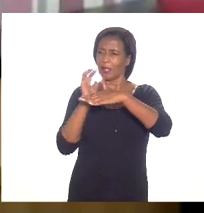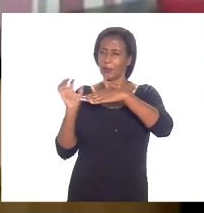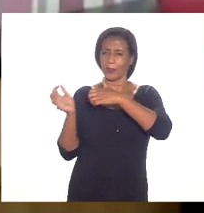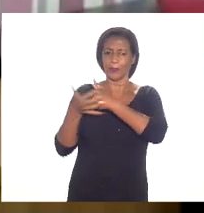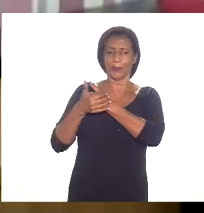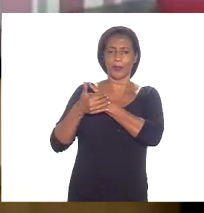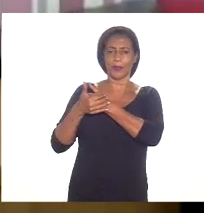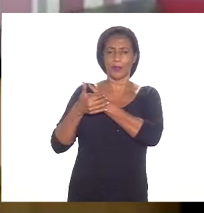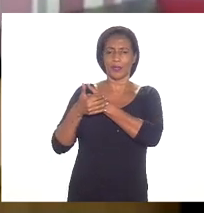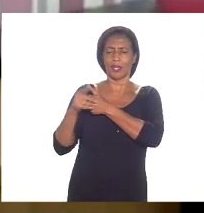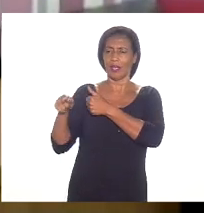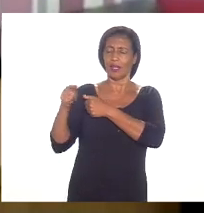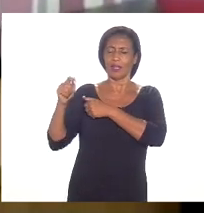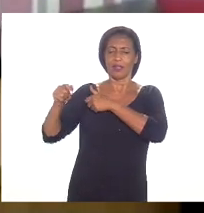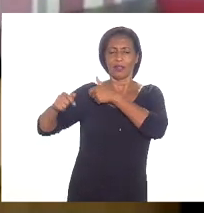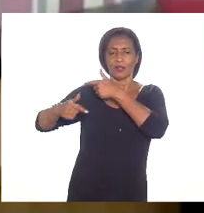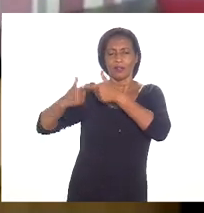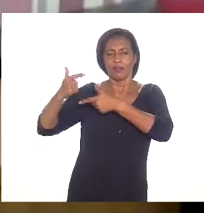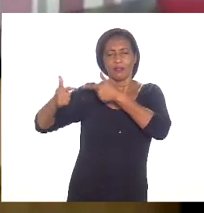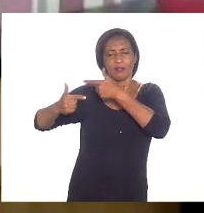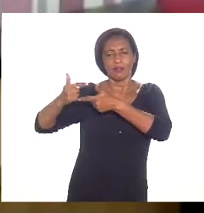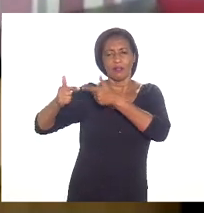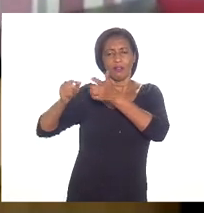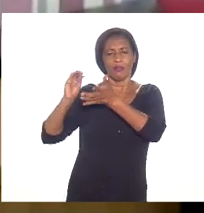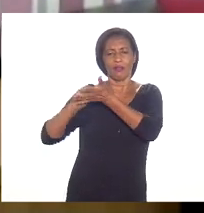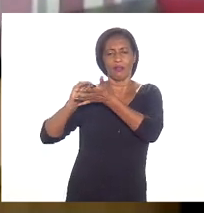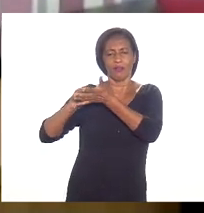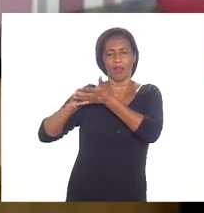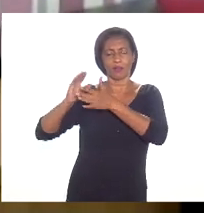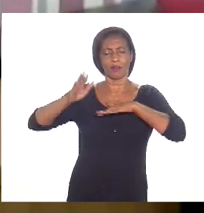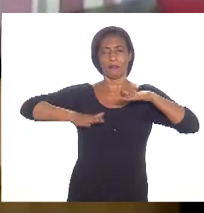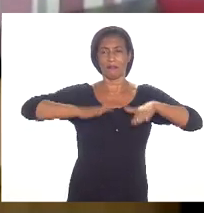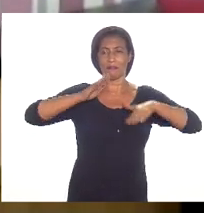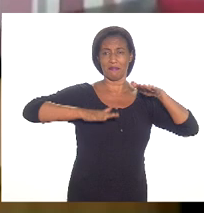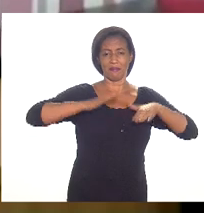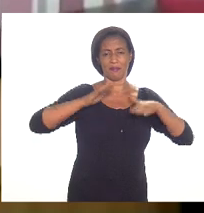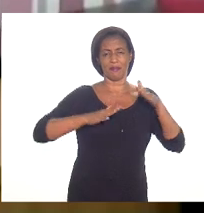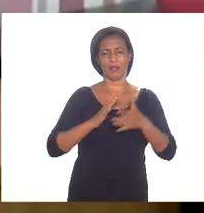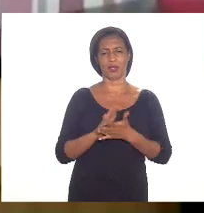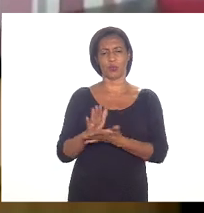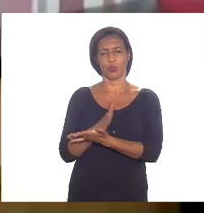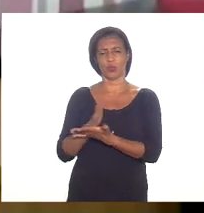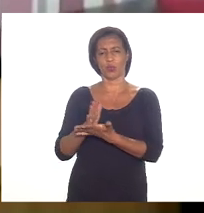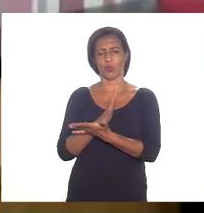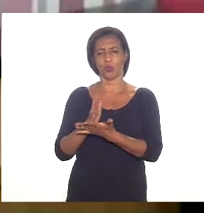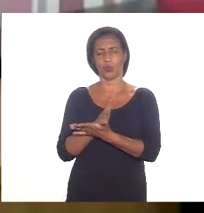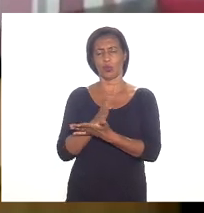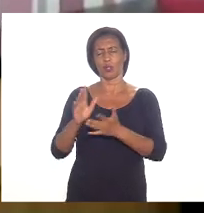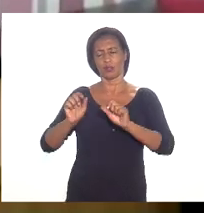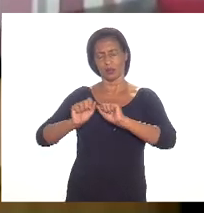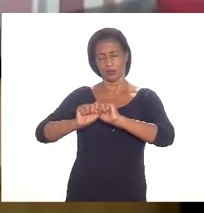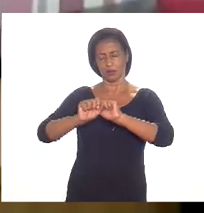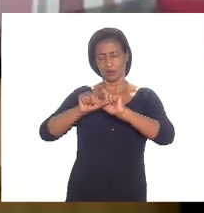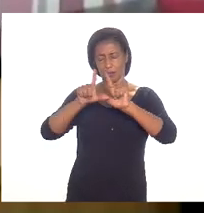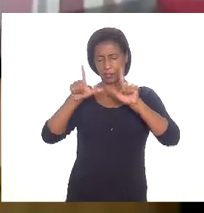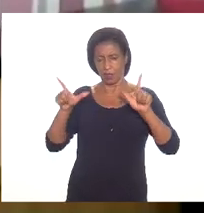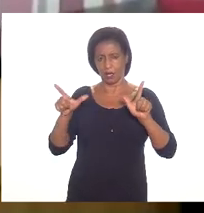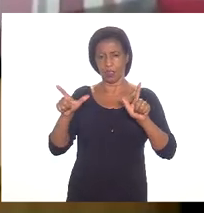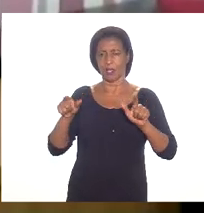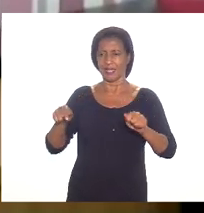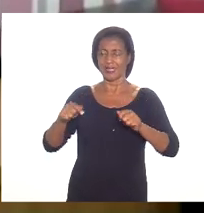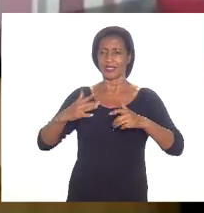que elas não têm feito um favor, até mesmo a maioria deles deixava bem claro isso, mas faziam